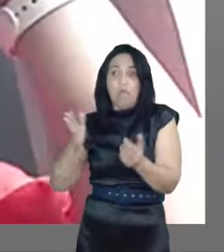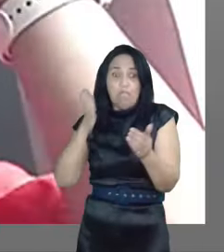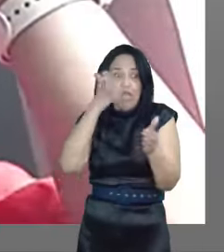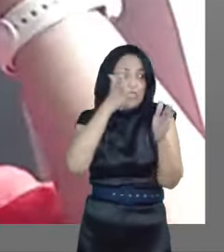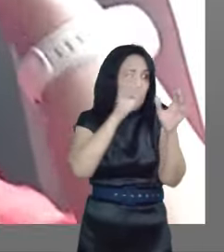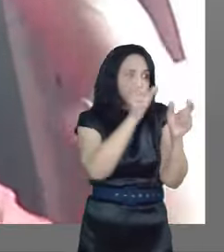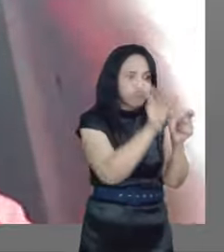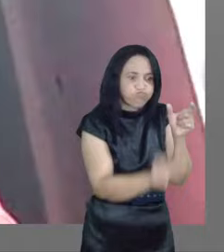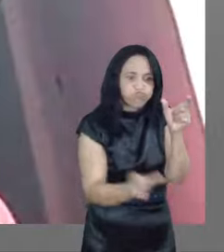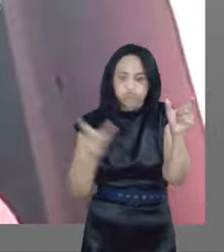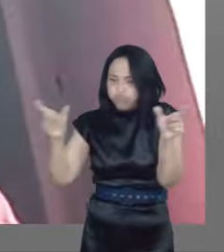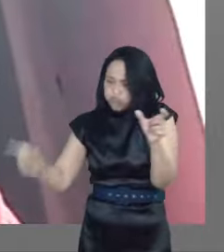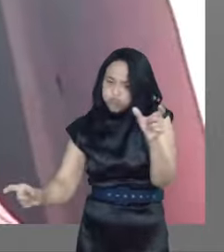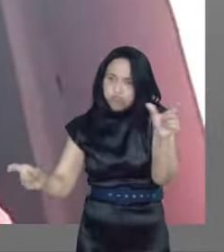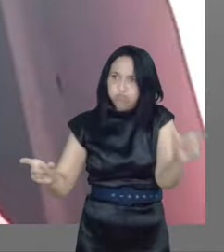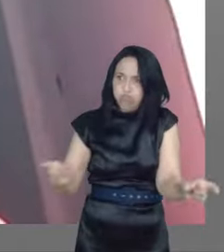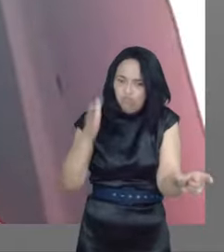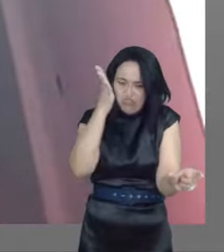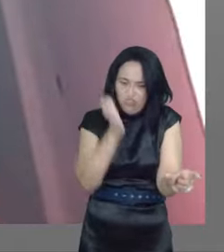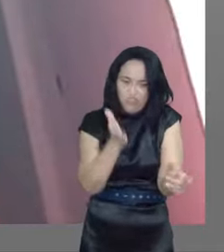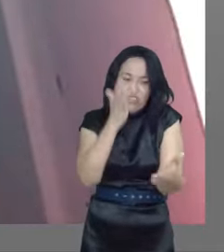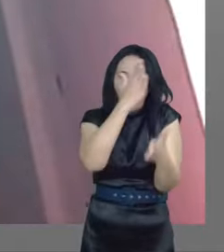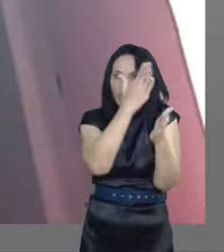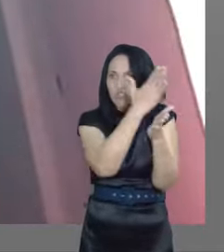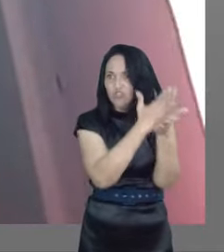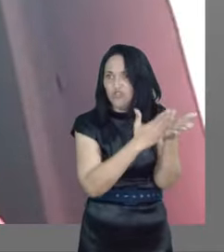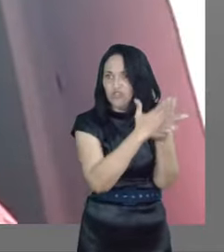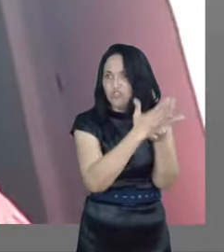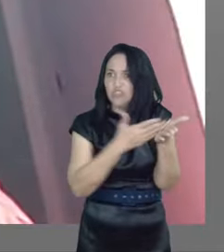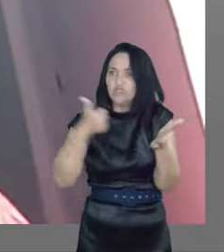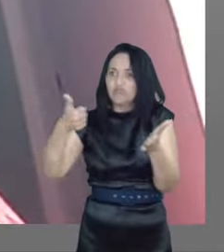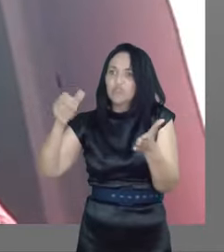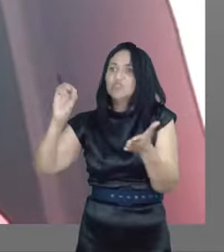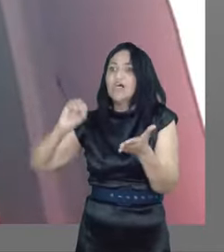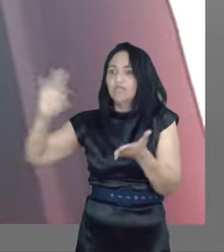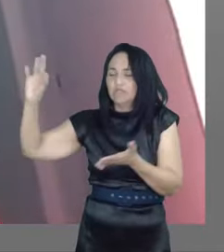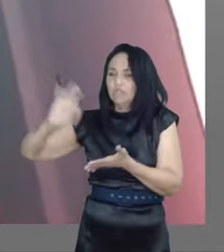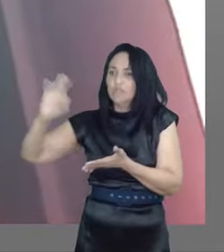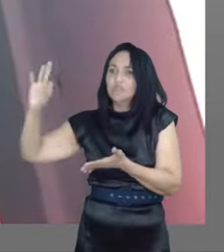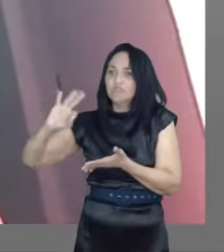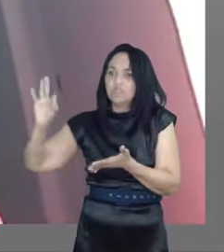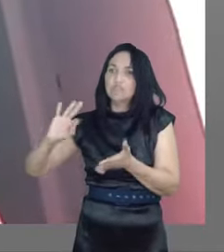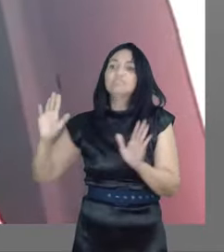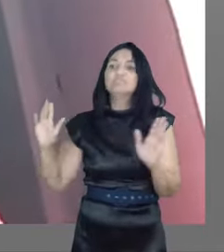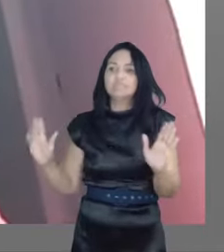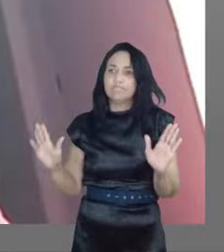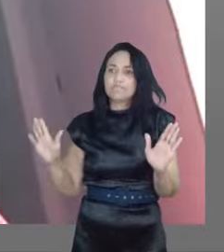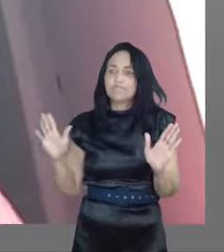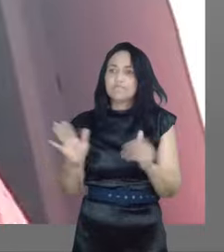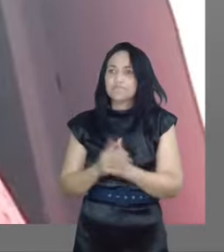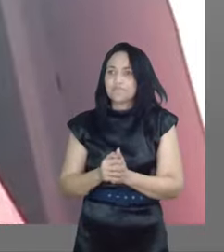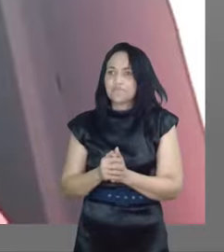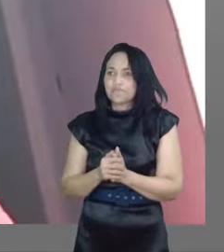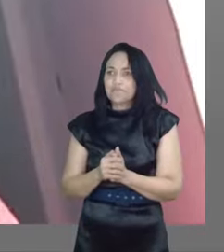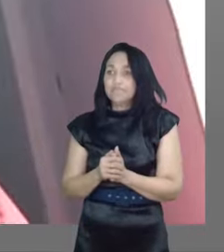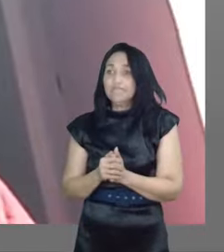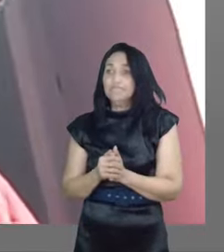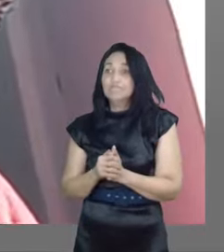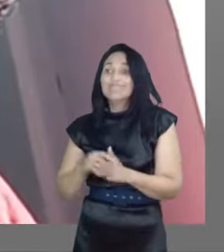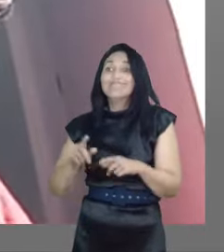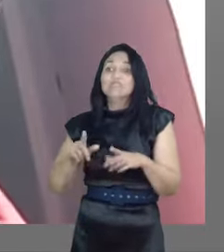companheiro Guilherme Sampaio com cerca de quase 10%, e a companheira Larissa com 2%. Então,